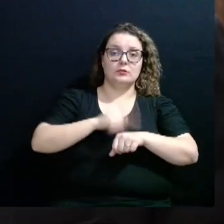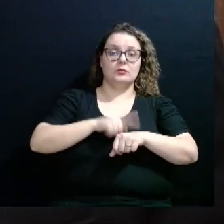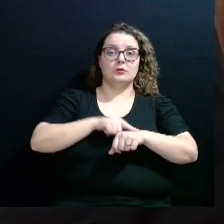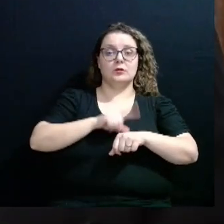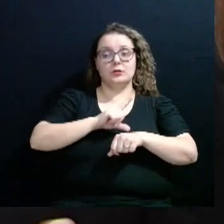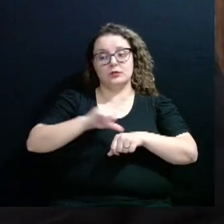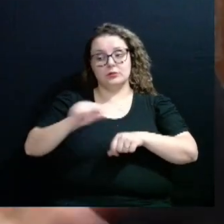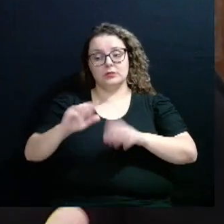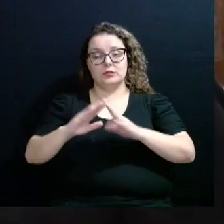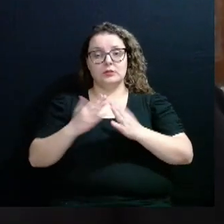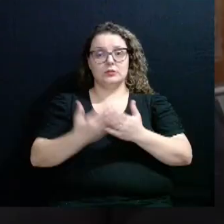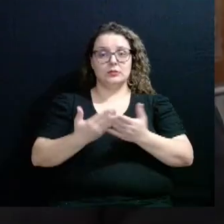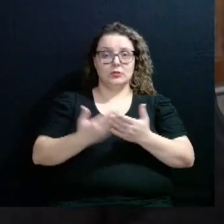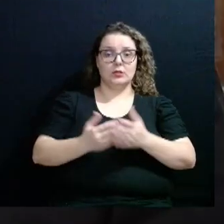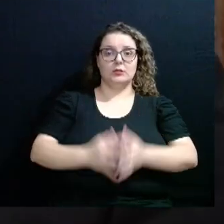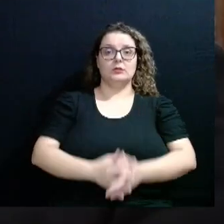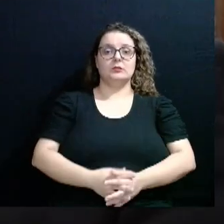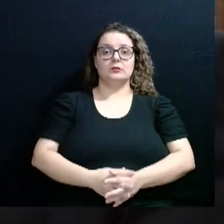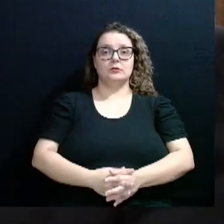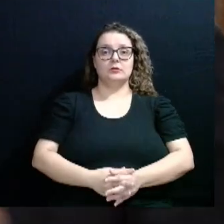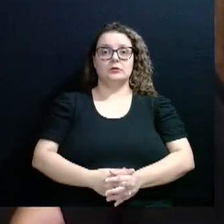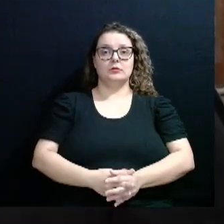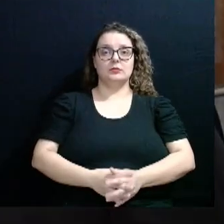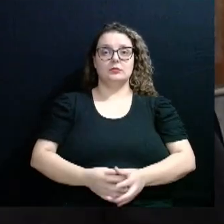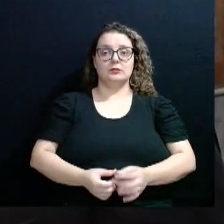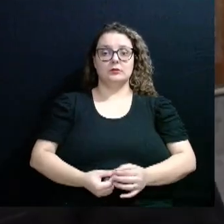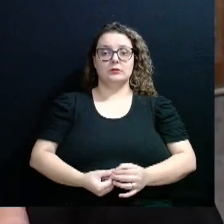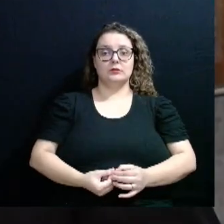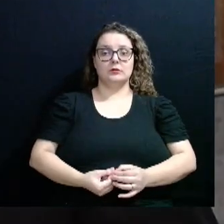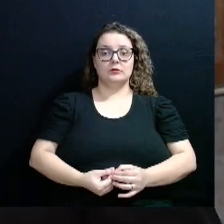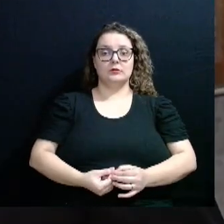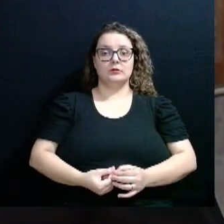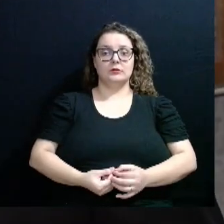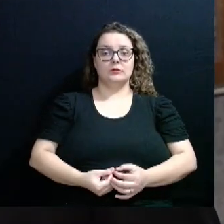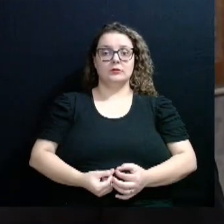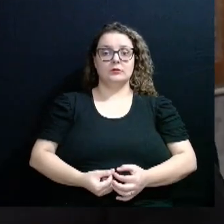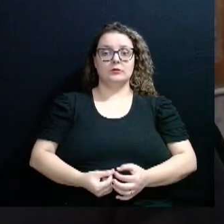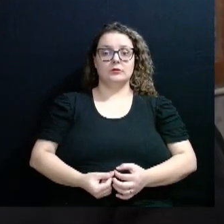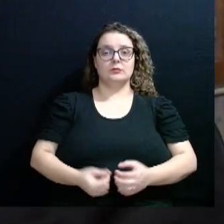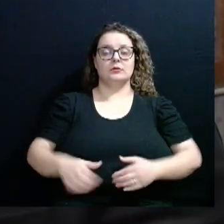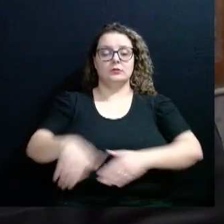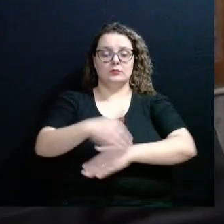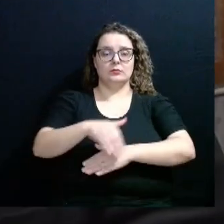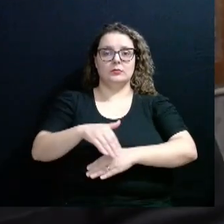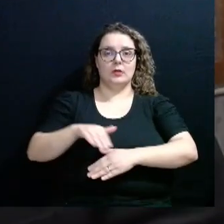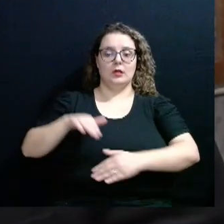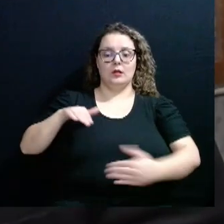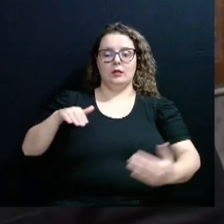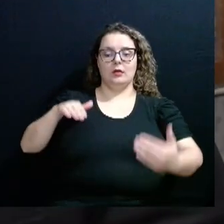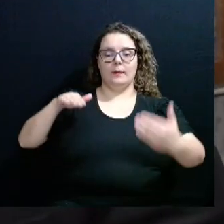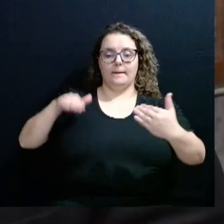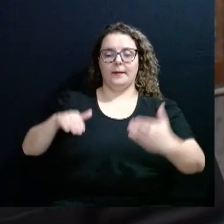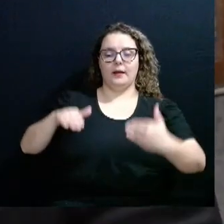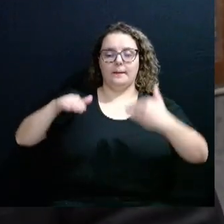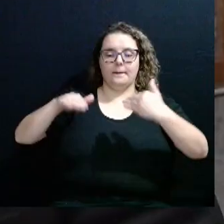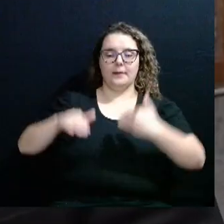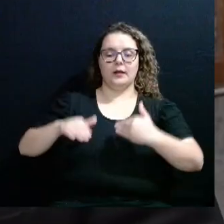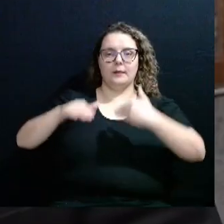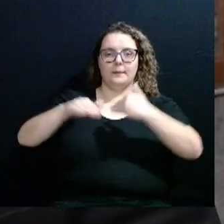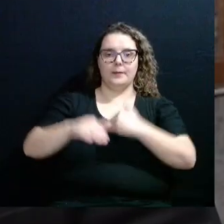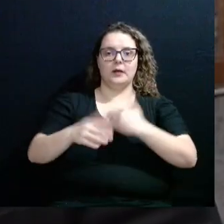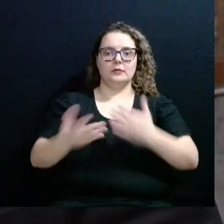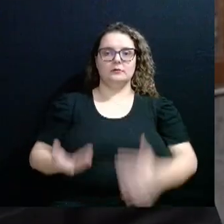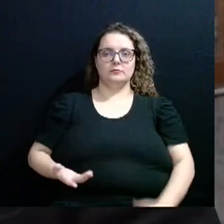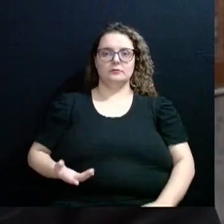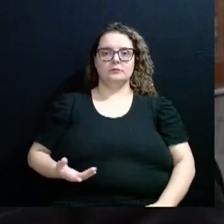né? Vamos se colocar que dos dois lados da rua param veículos, correto? Então vem um de frente